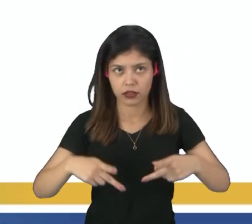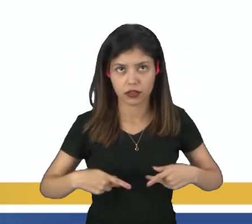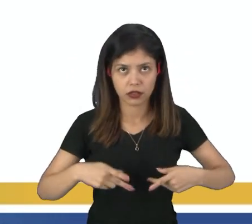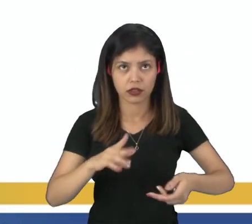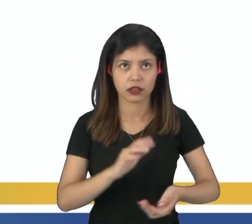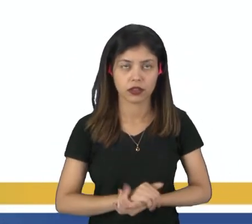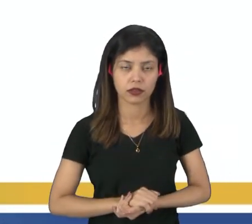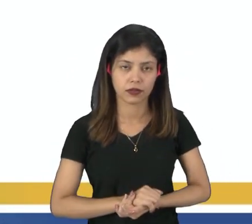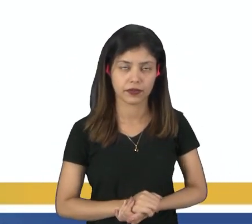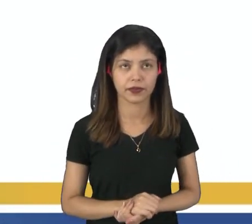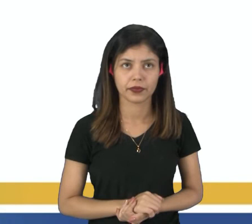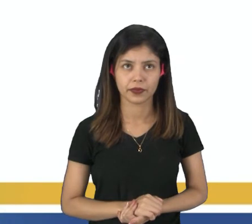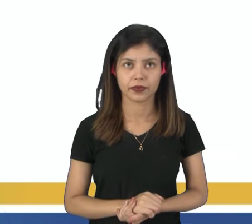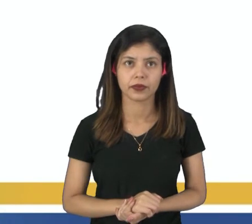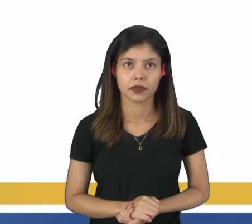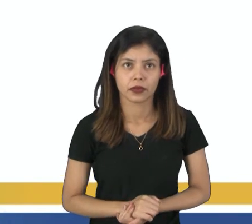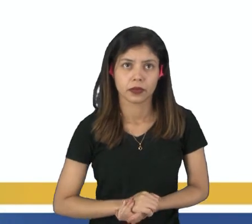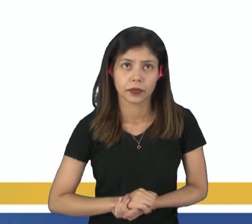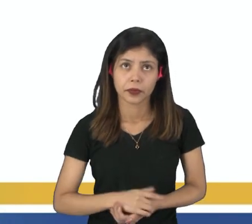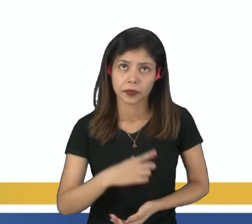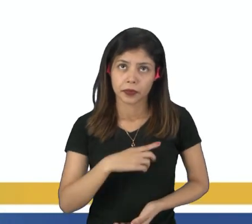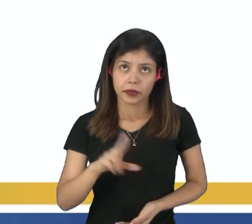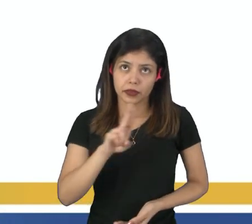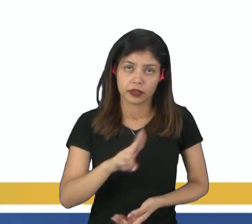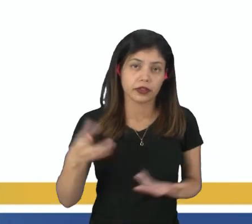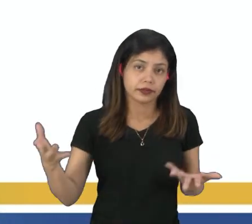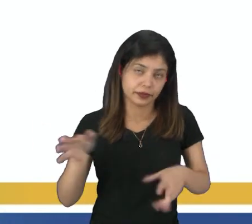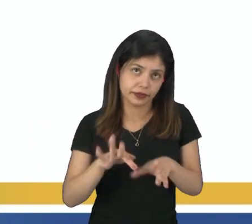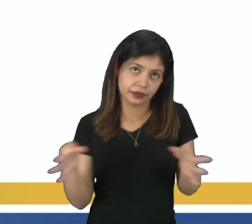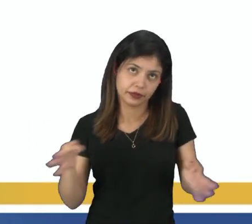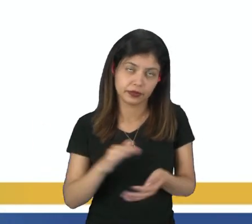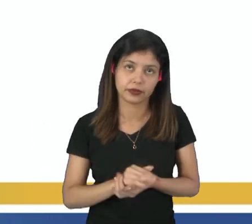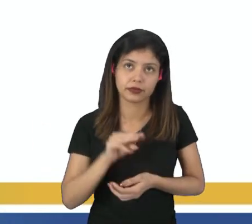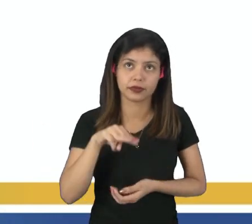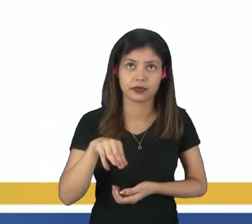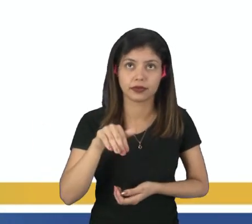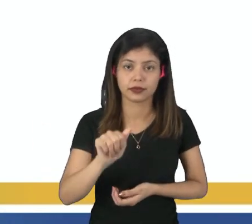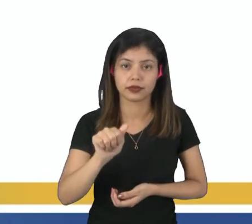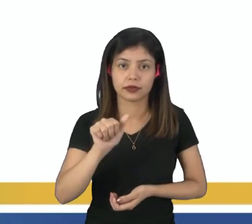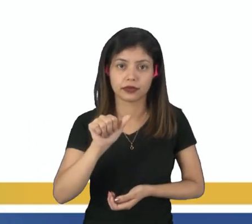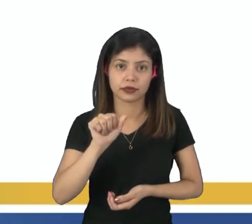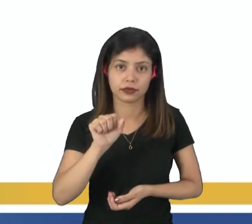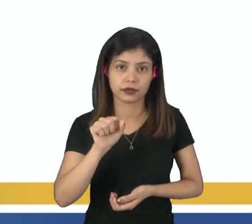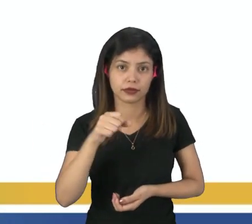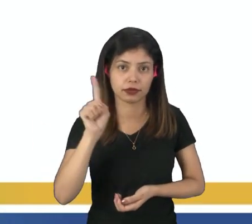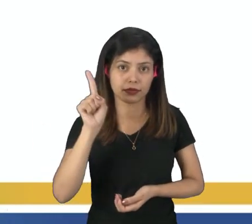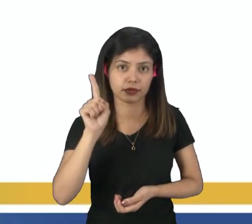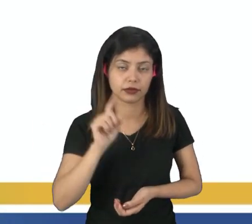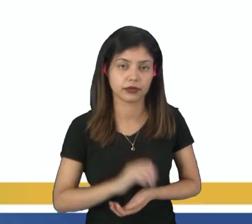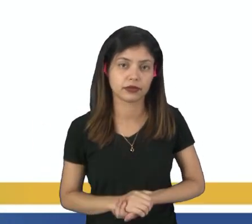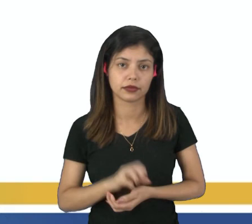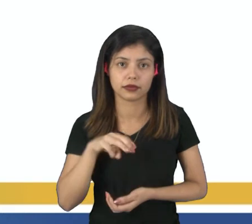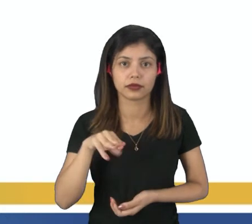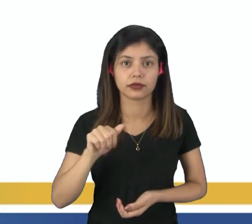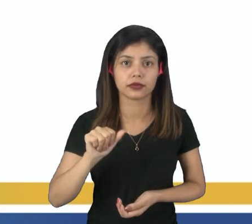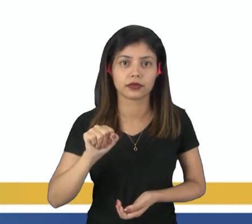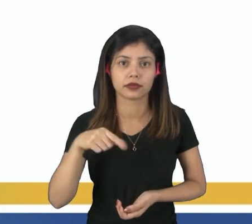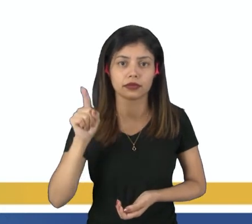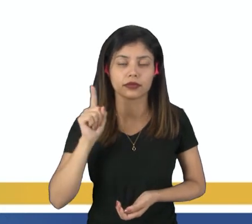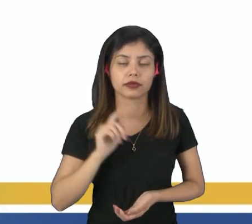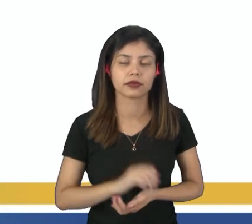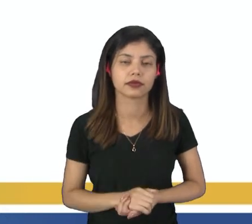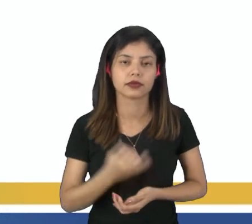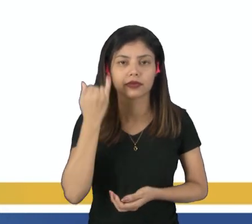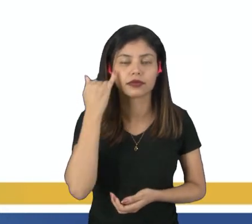simplesmente humanas. E aí você tem de quem nós temos esta frase. Qual o uso correto aqui? Vamos perceber que existe